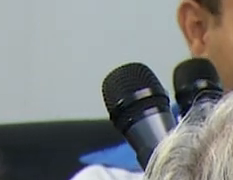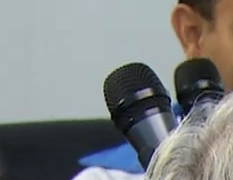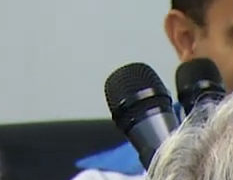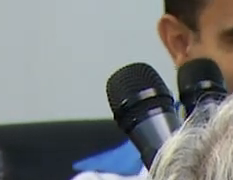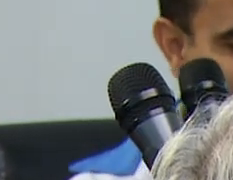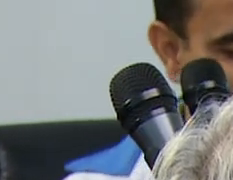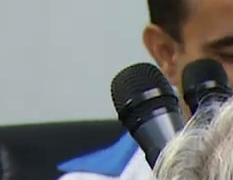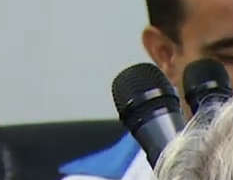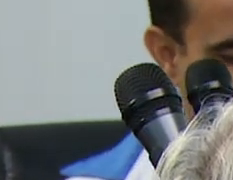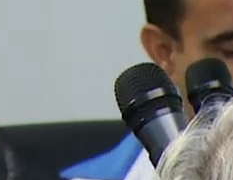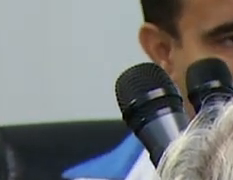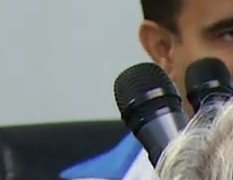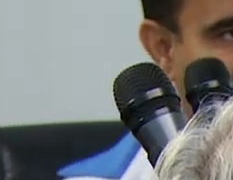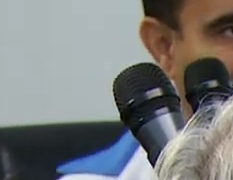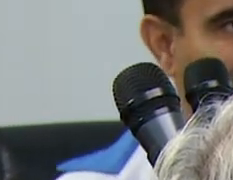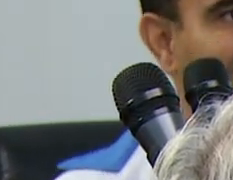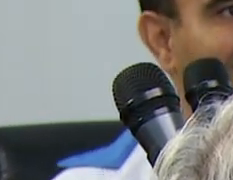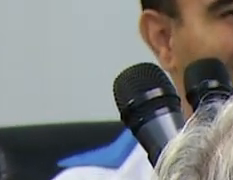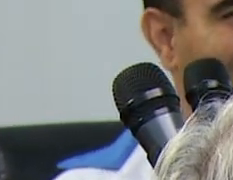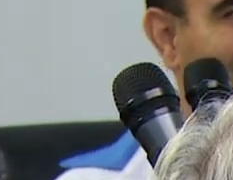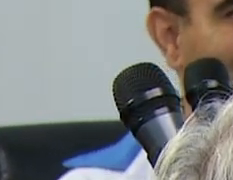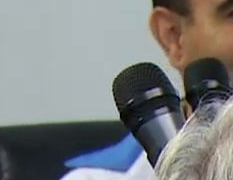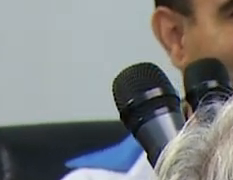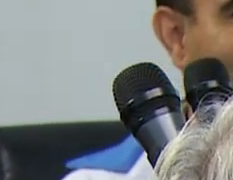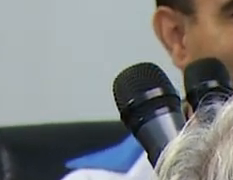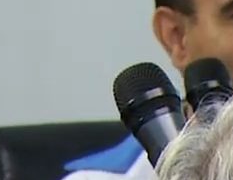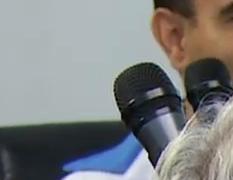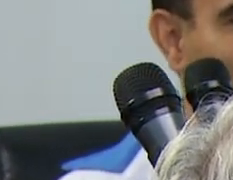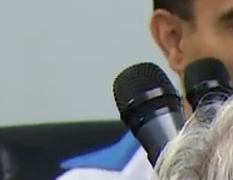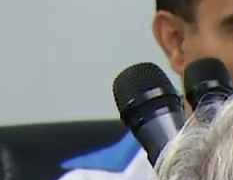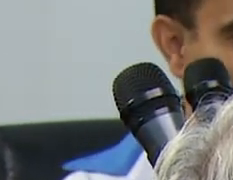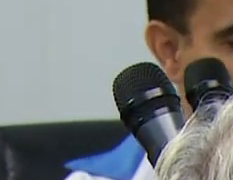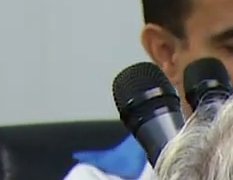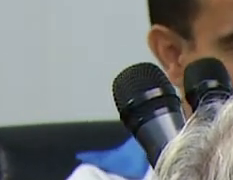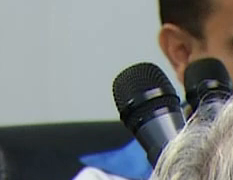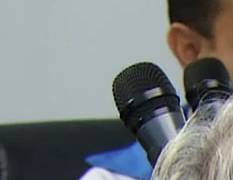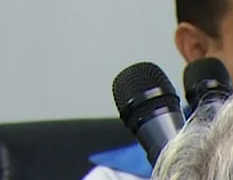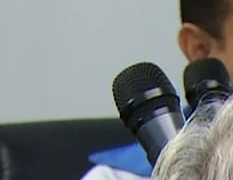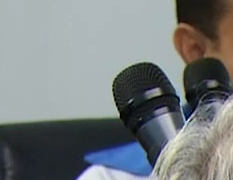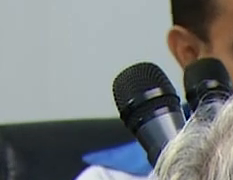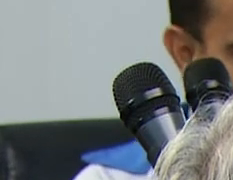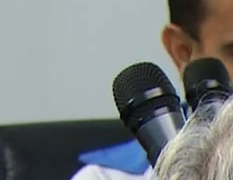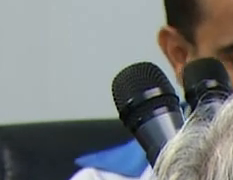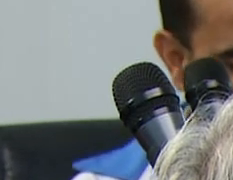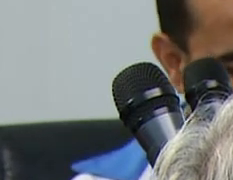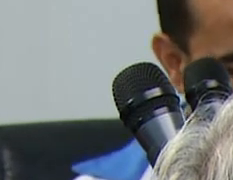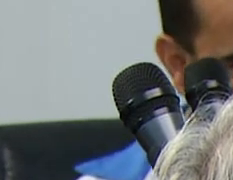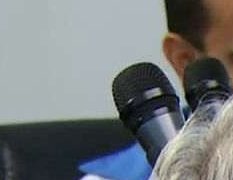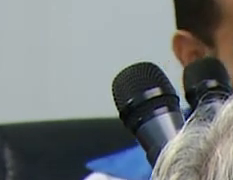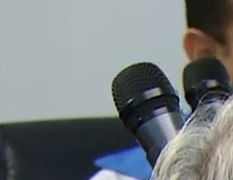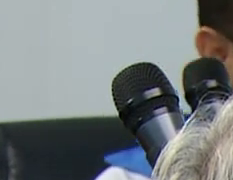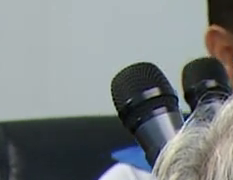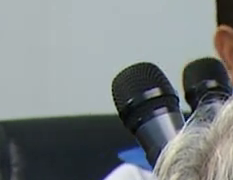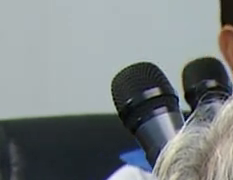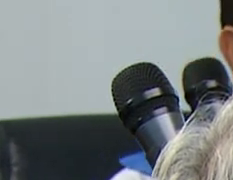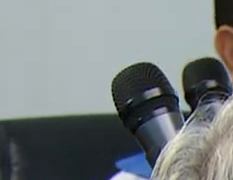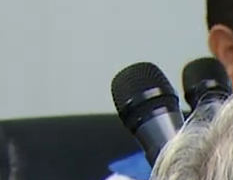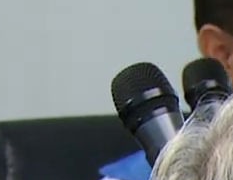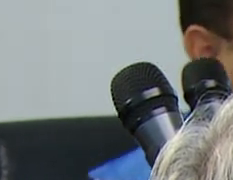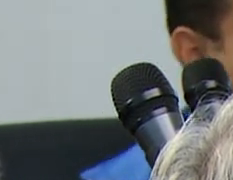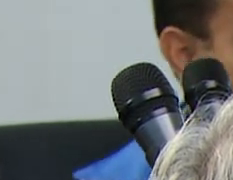últimos tempos um retrocesso no campo ambiental, no campo socioambiental e das defesas de direitos animais de